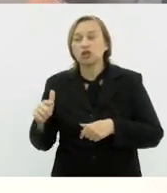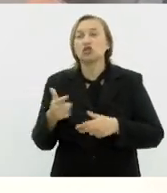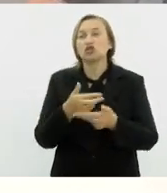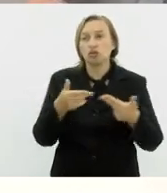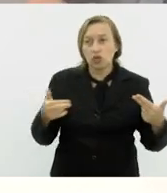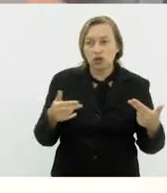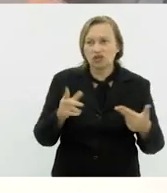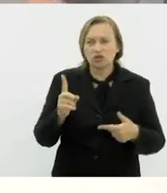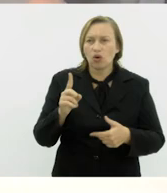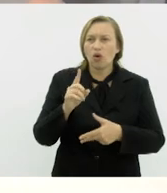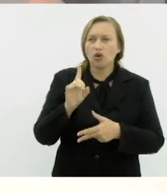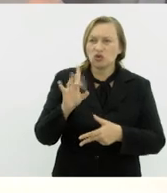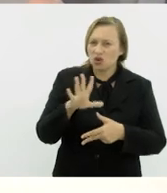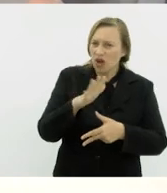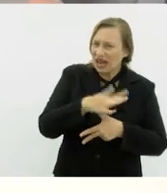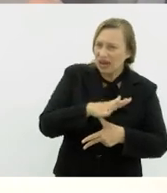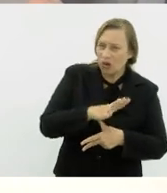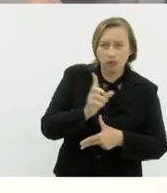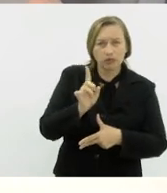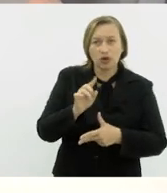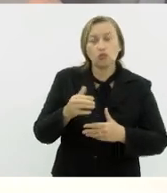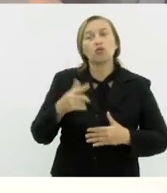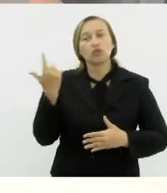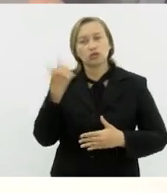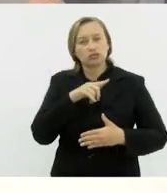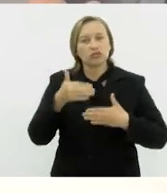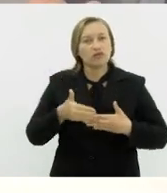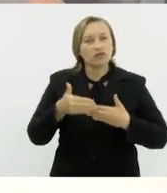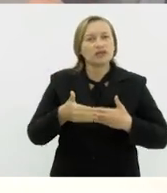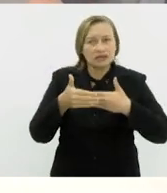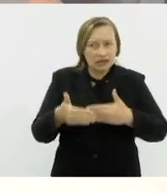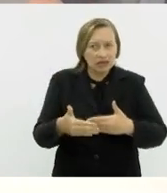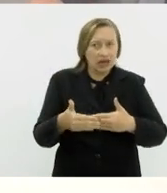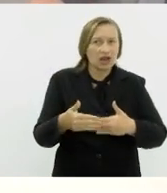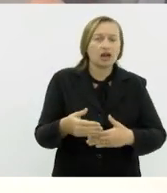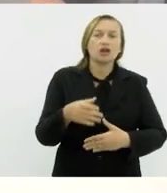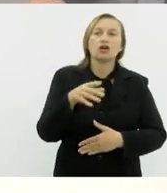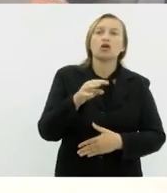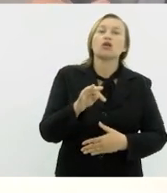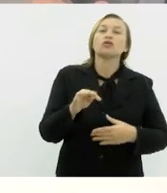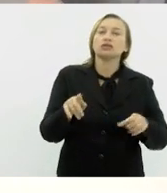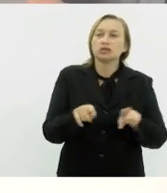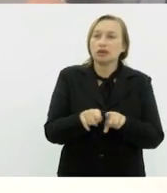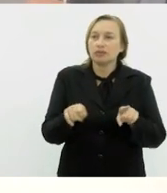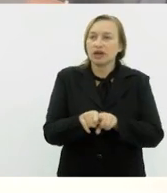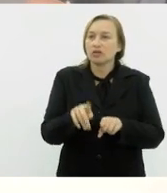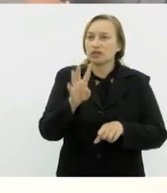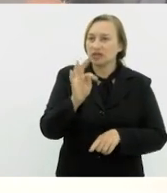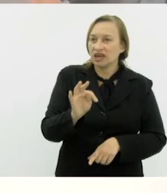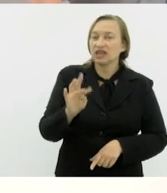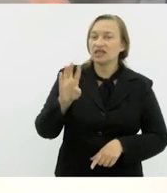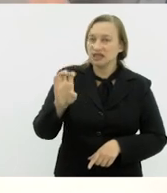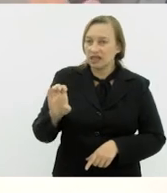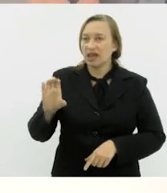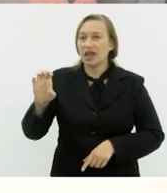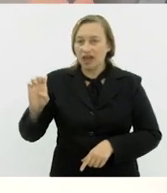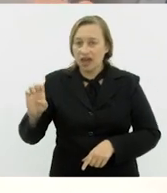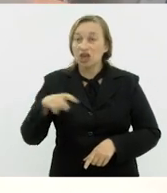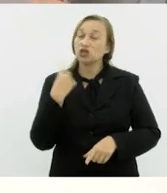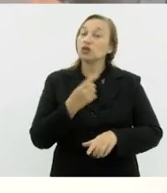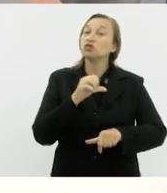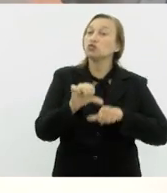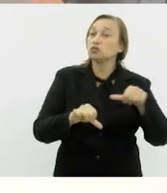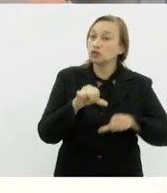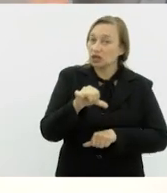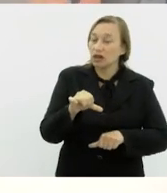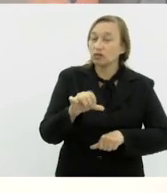aos helicópteros. Nós conseguimos avançar, o DSEA também participou, e nós mudamos o horário